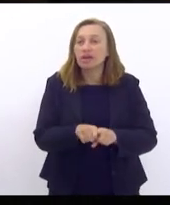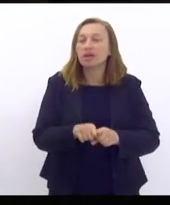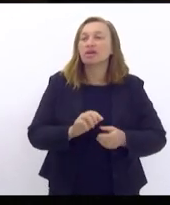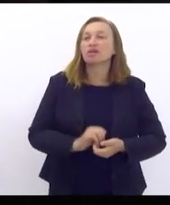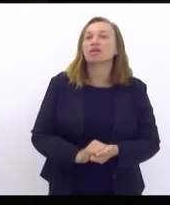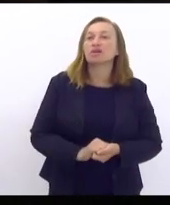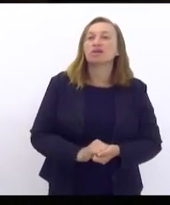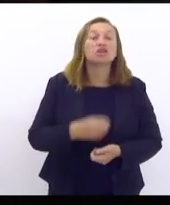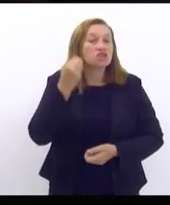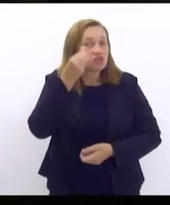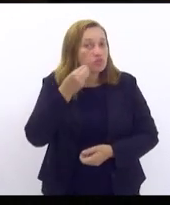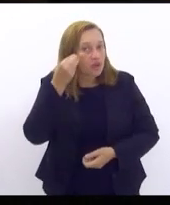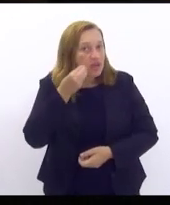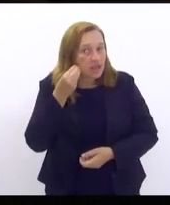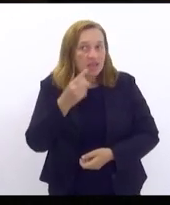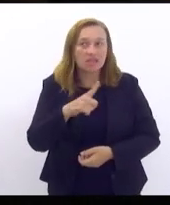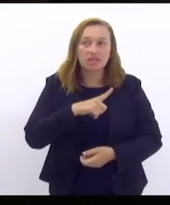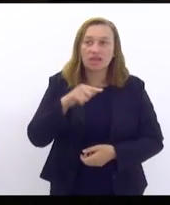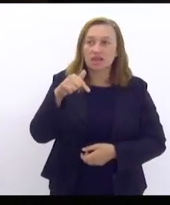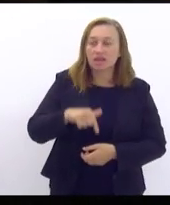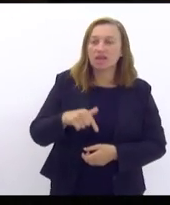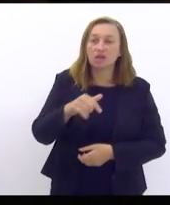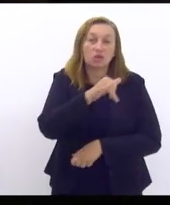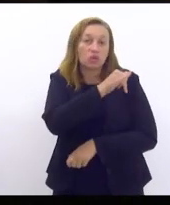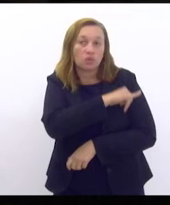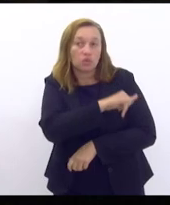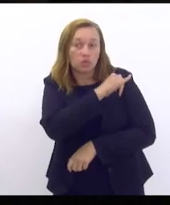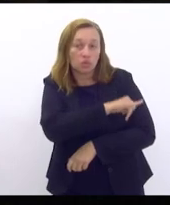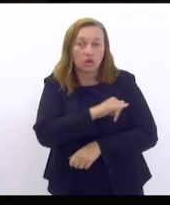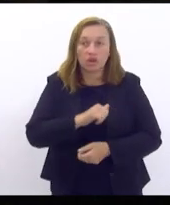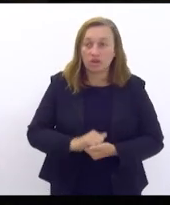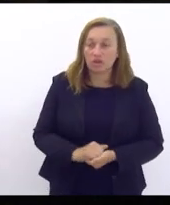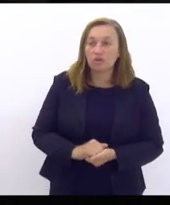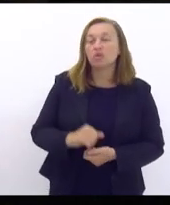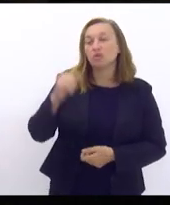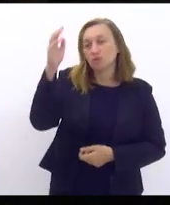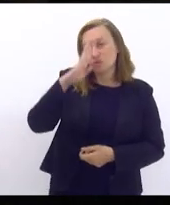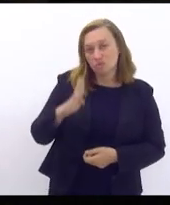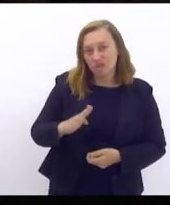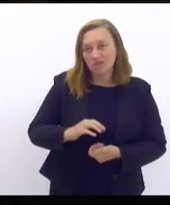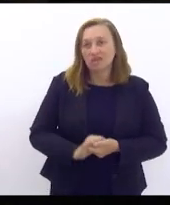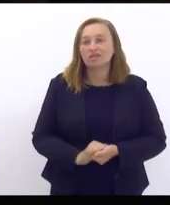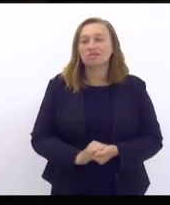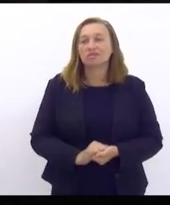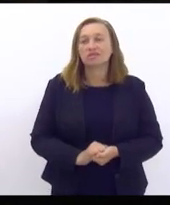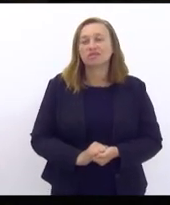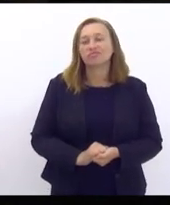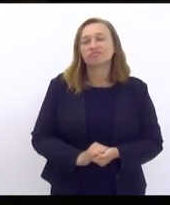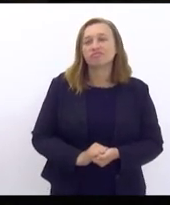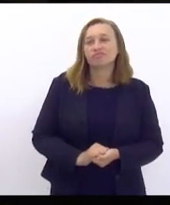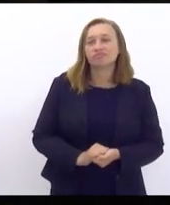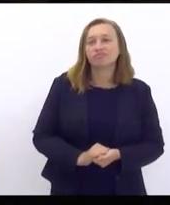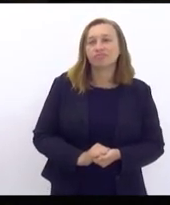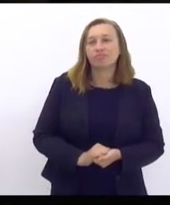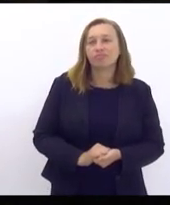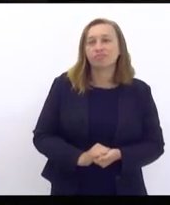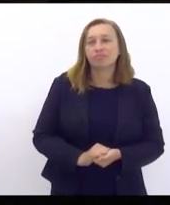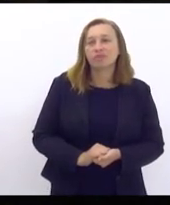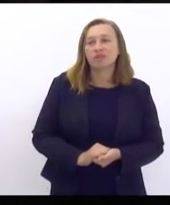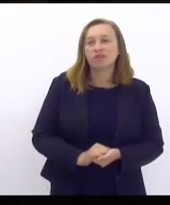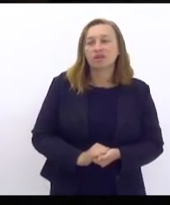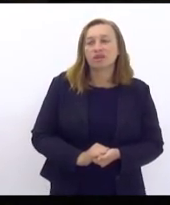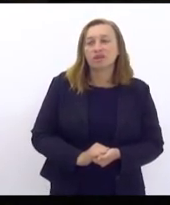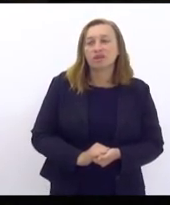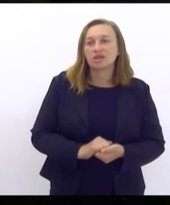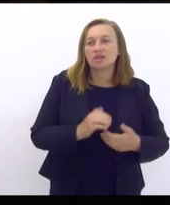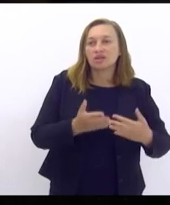viverem o Nordeste aqui no Rio de Janeiro, aqui no Brasil, e vocês trazerem o Nordeste